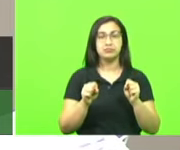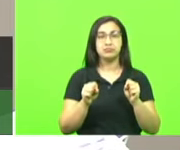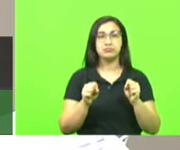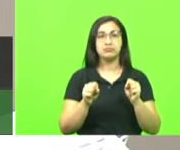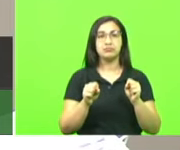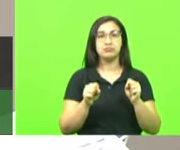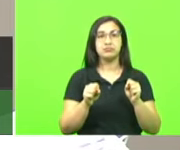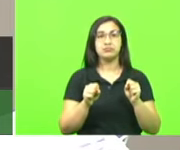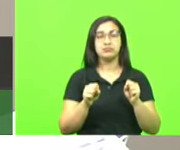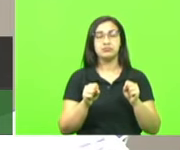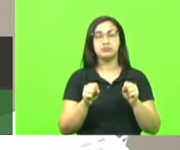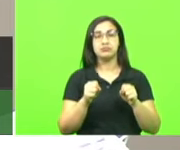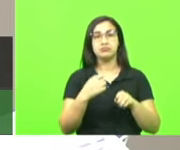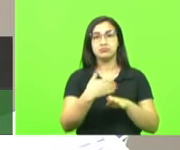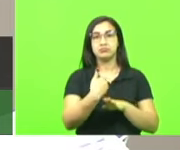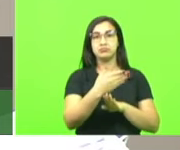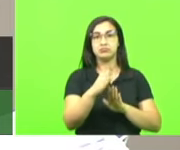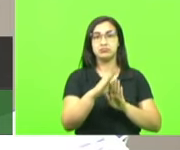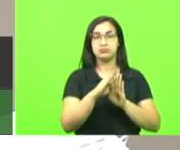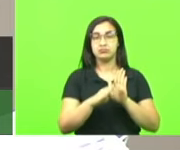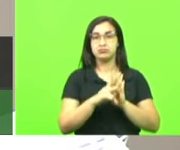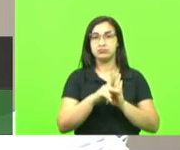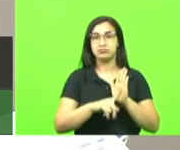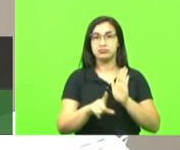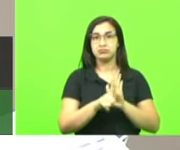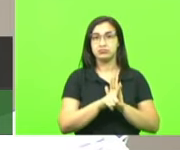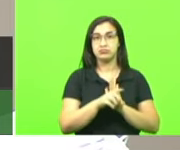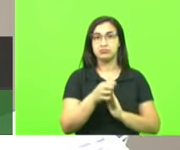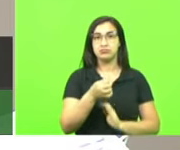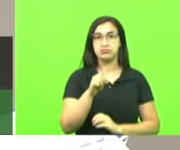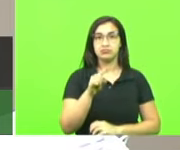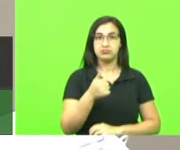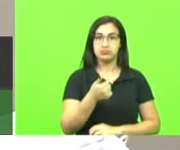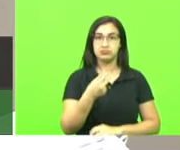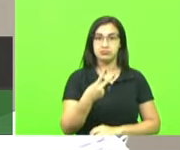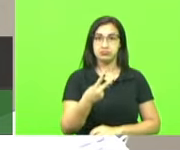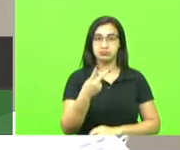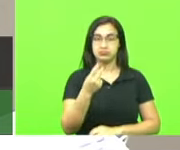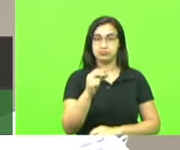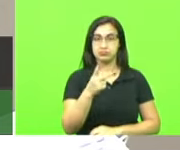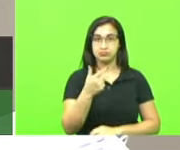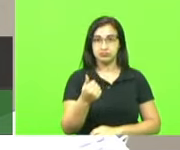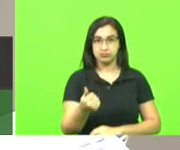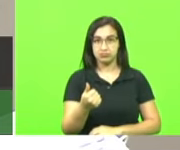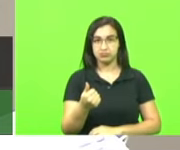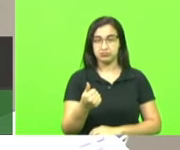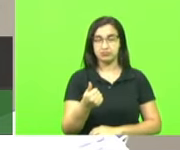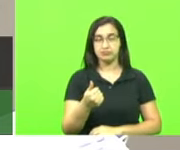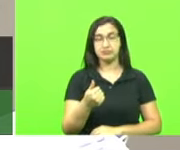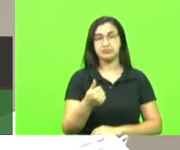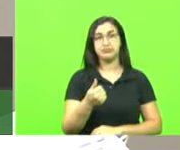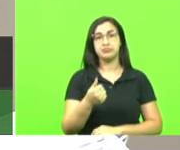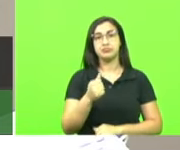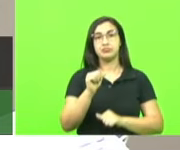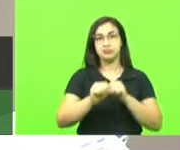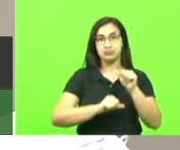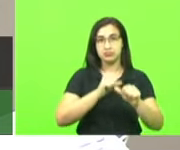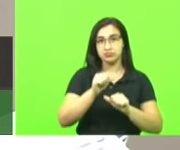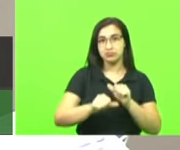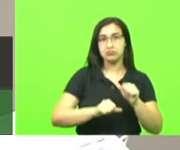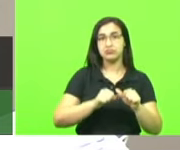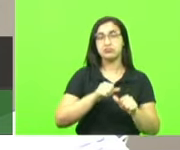apreciar esta pauta, o PLC 12.0/2021, autor Governo do Estado, reajusta o subsídio mensal das